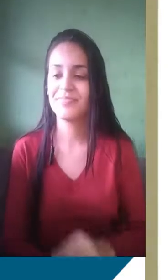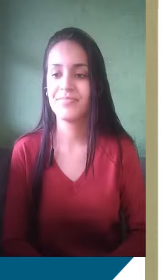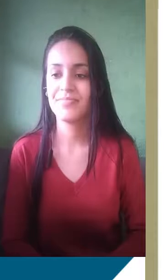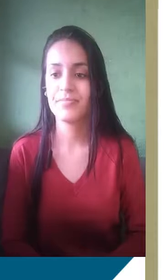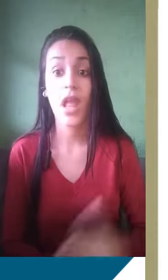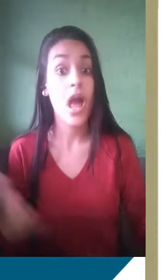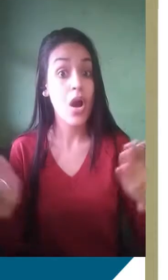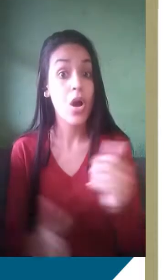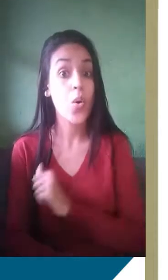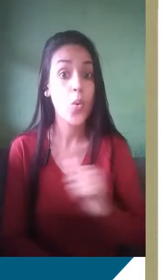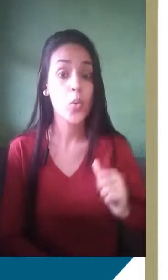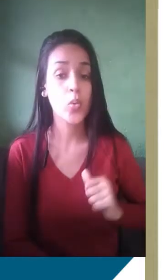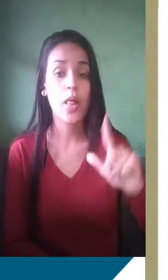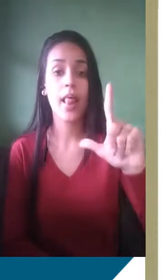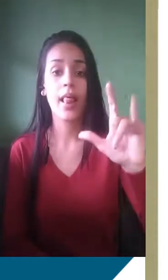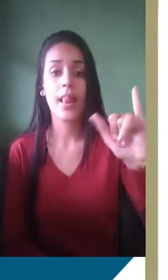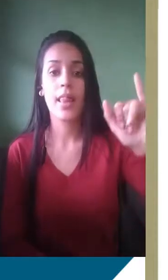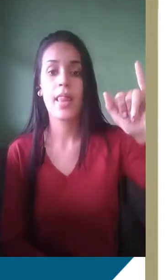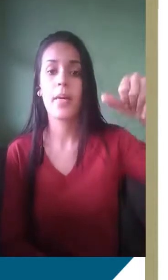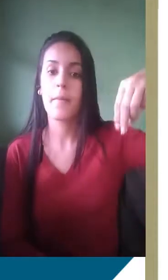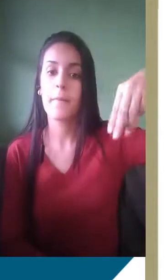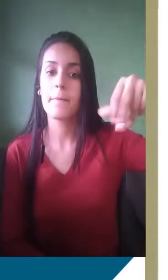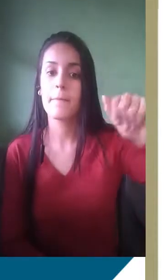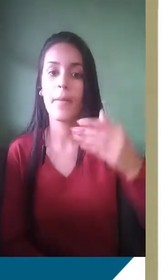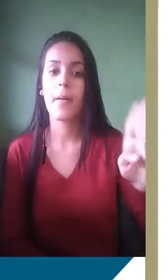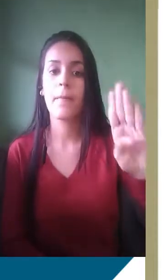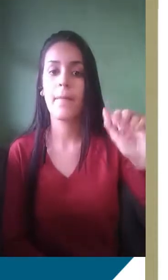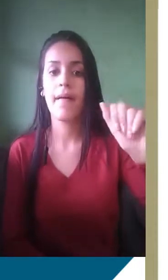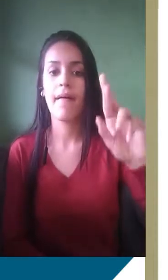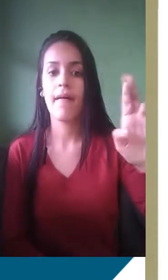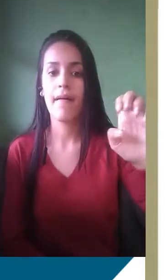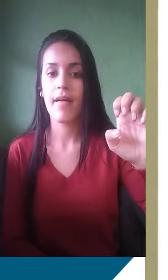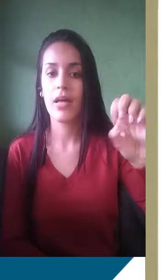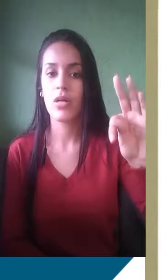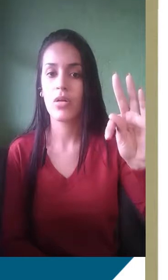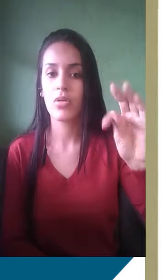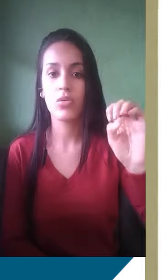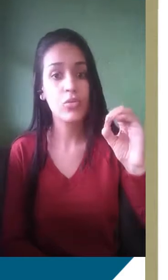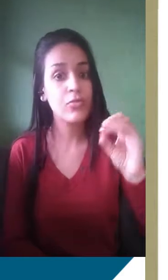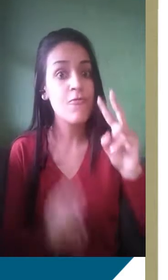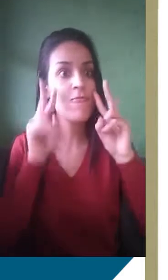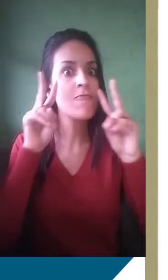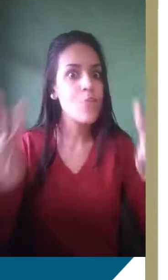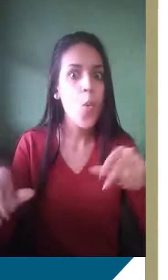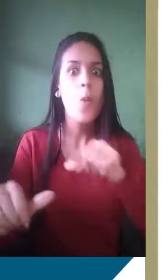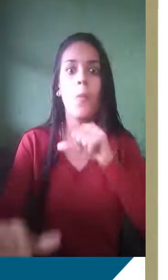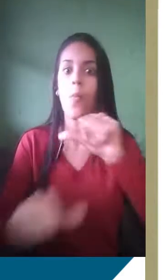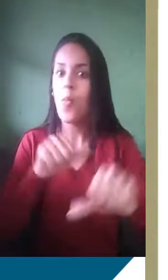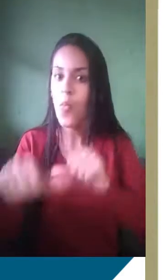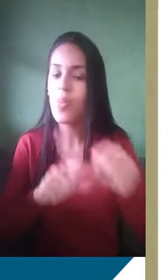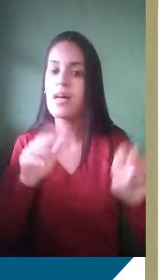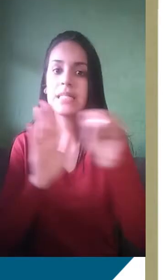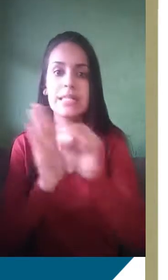Lima Barreto, nascido e criado no Rio de Janeiro, vivenciou mudanças sociais importantes durante o período de